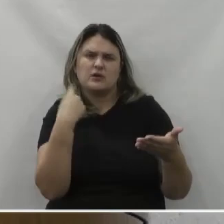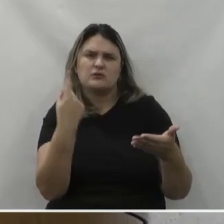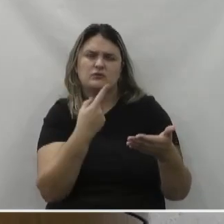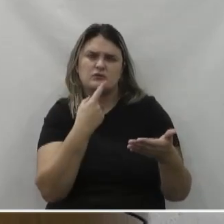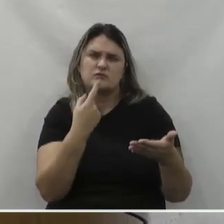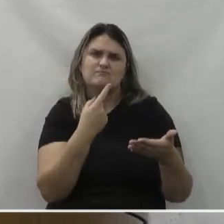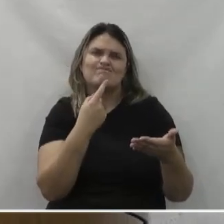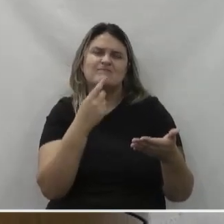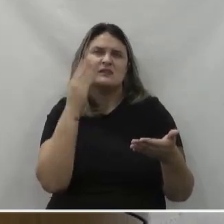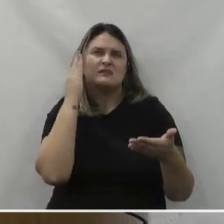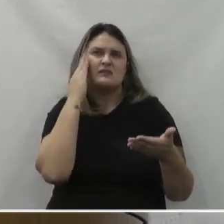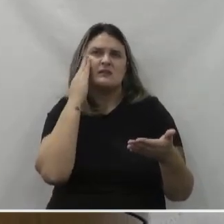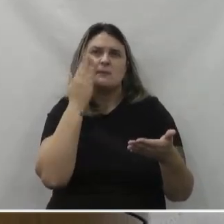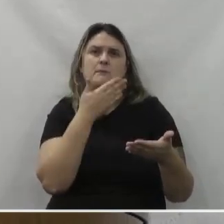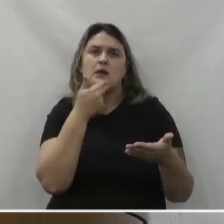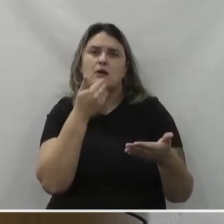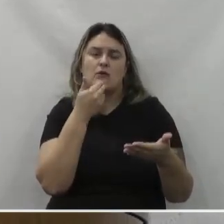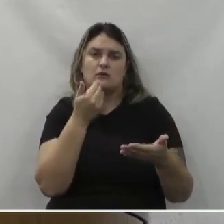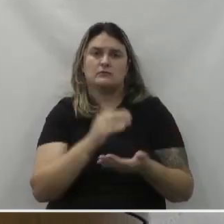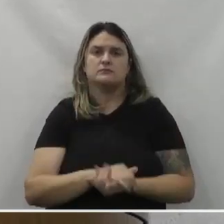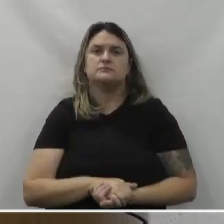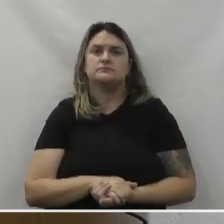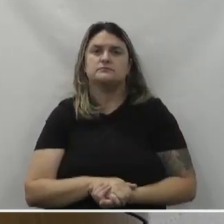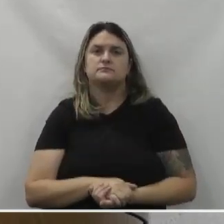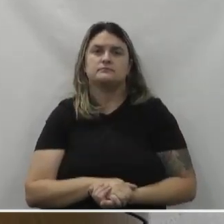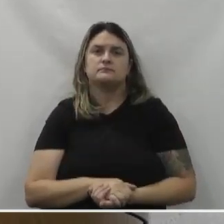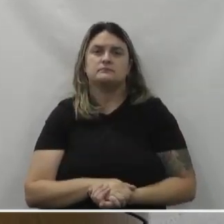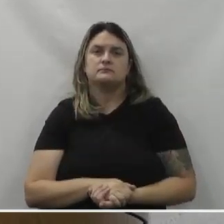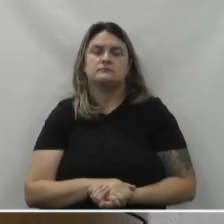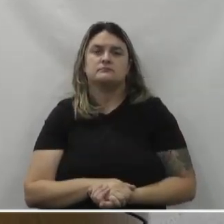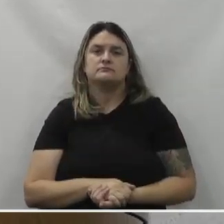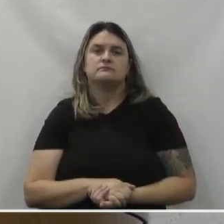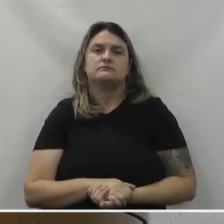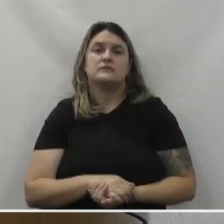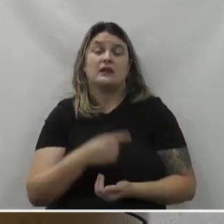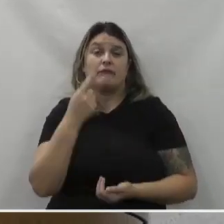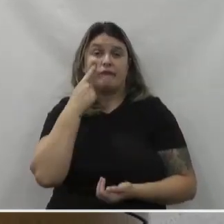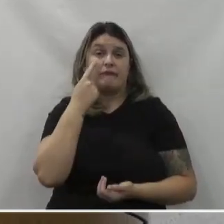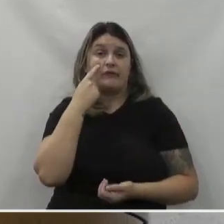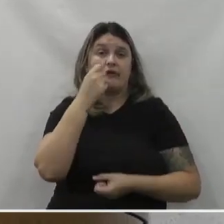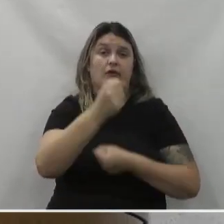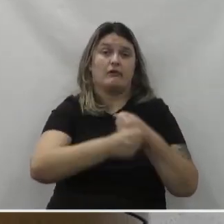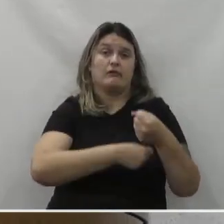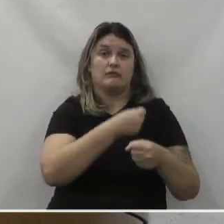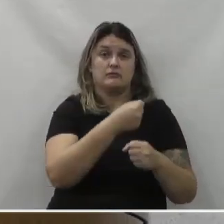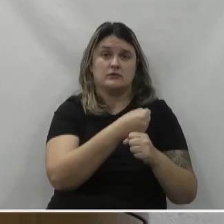pudesse compreender bem isso daí. Eu peguei como referência o ano de